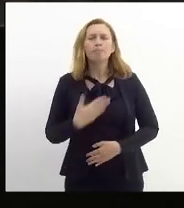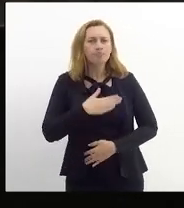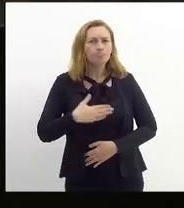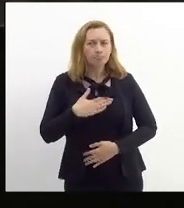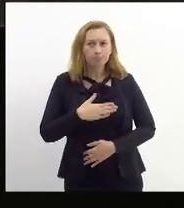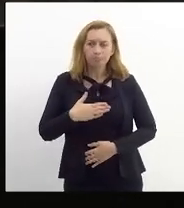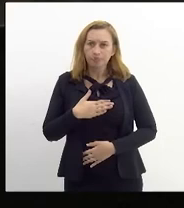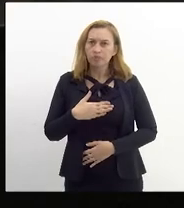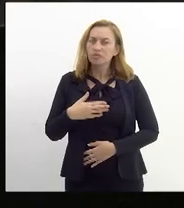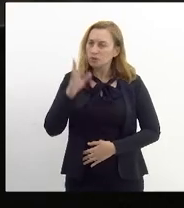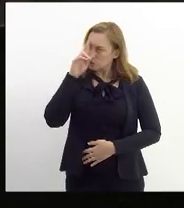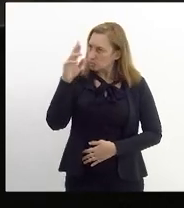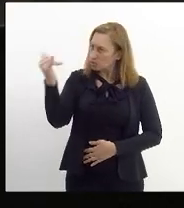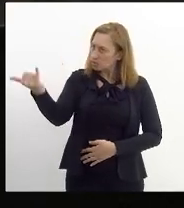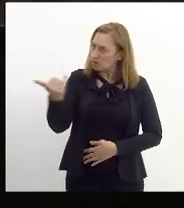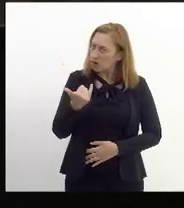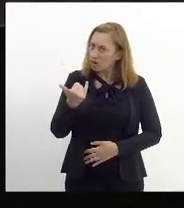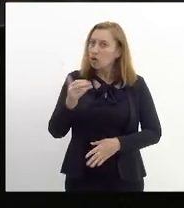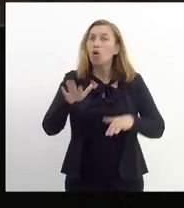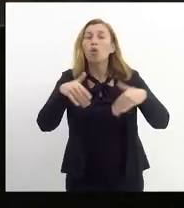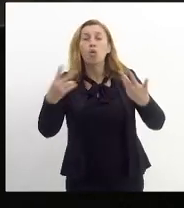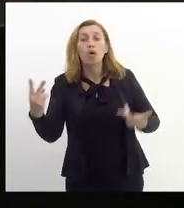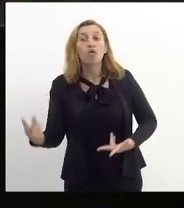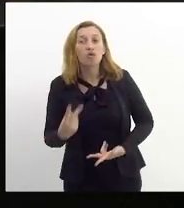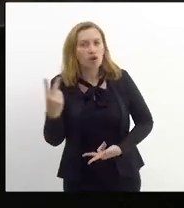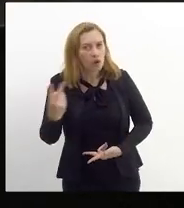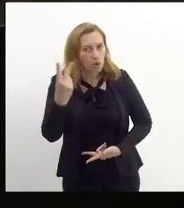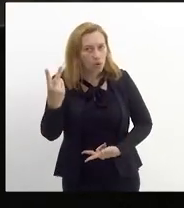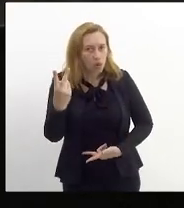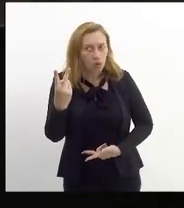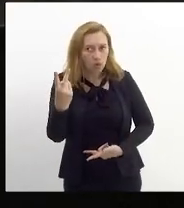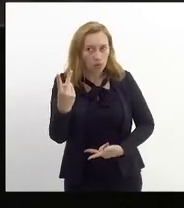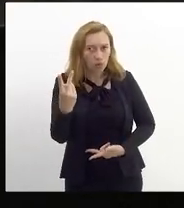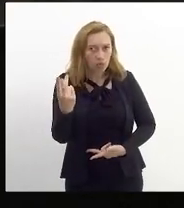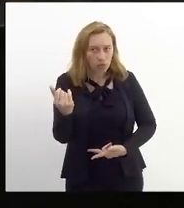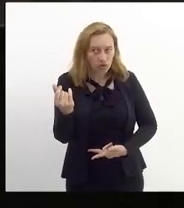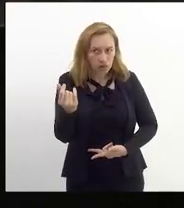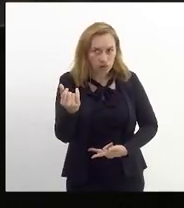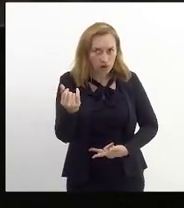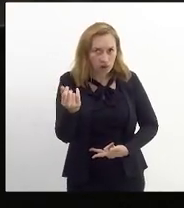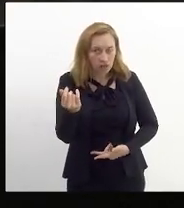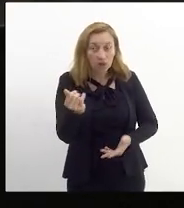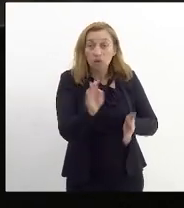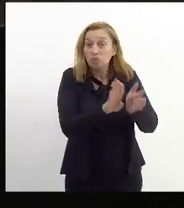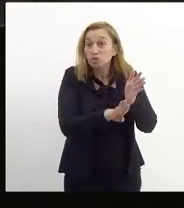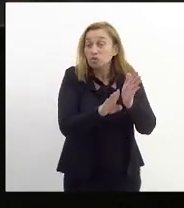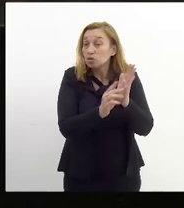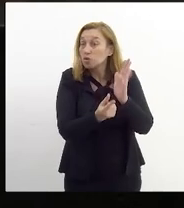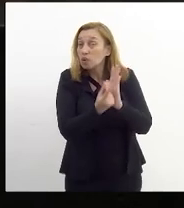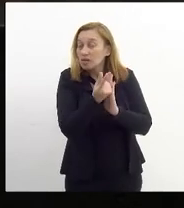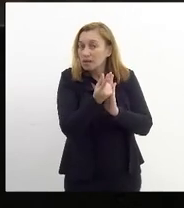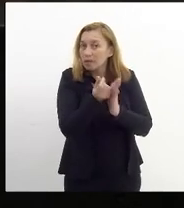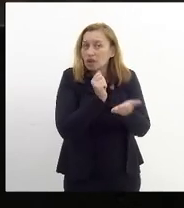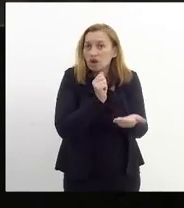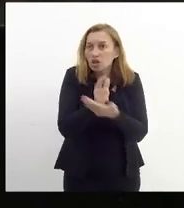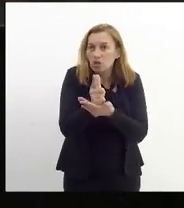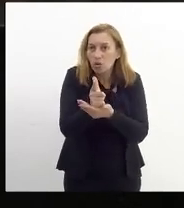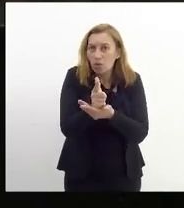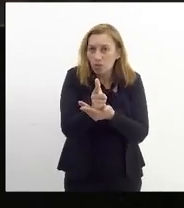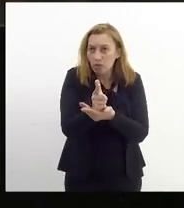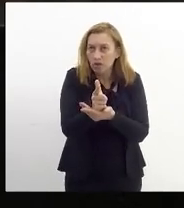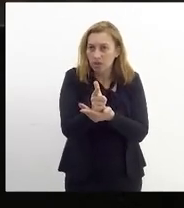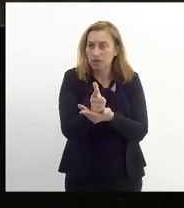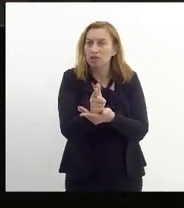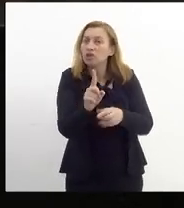gostaria que o Senhor nos dissesse qual é o valor que é gasto na rubrika orçamentária que compra os